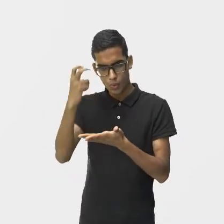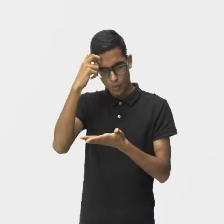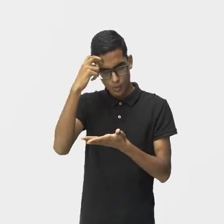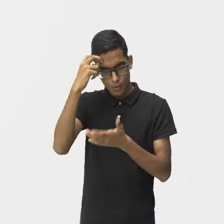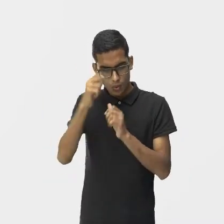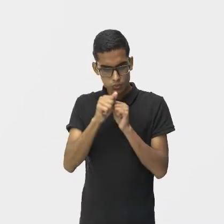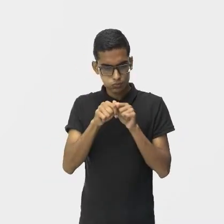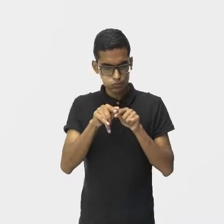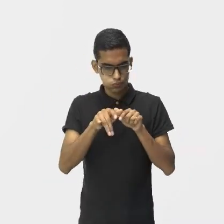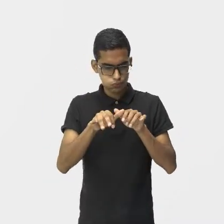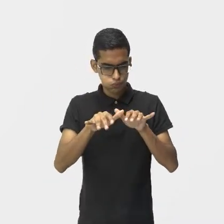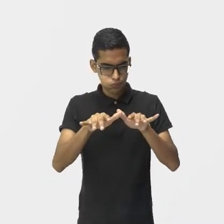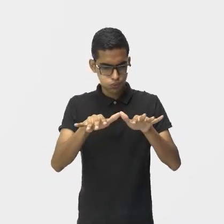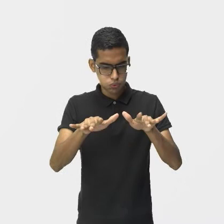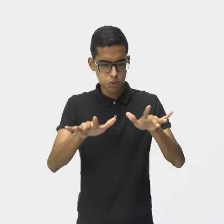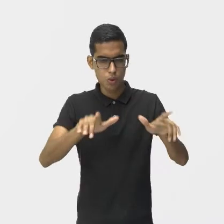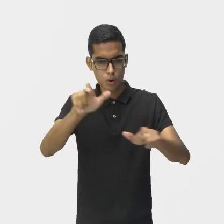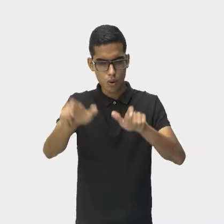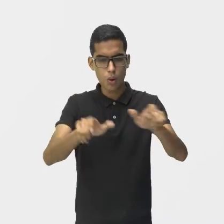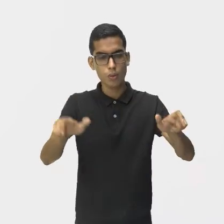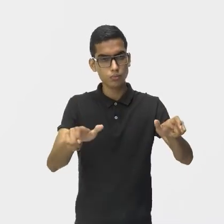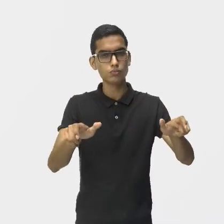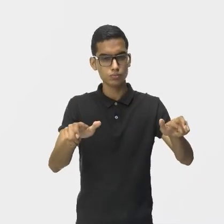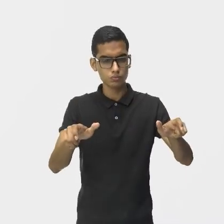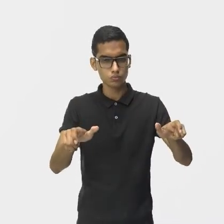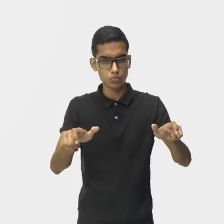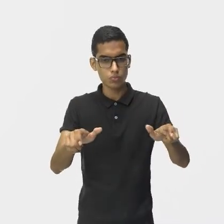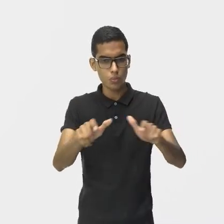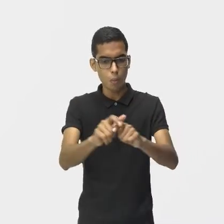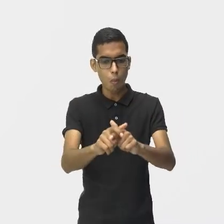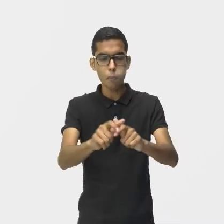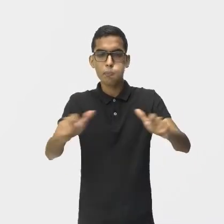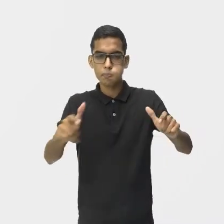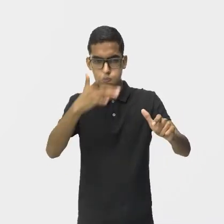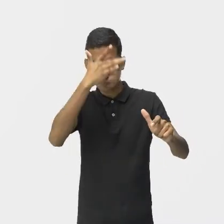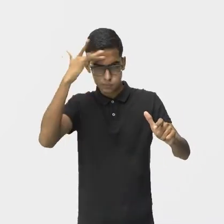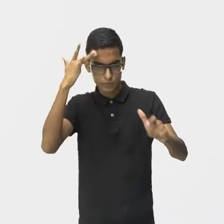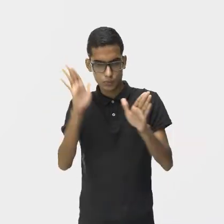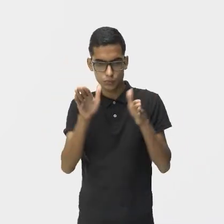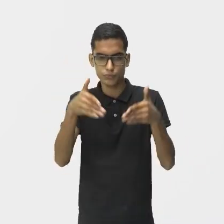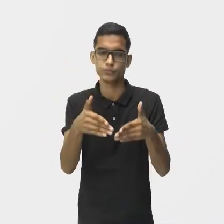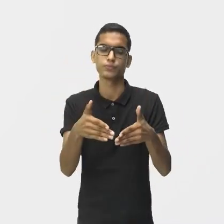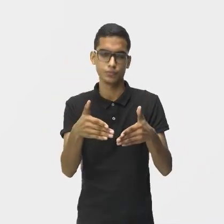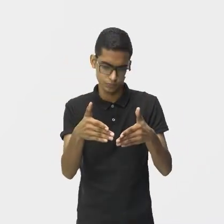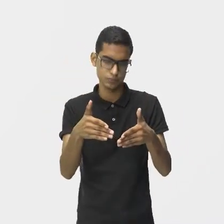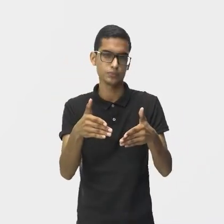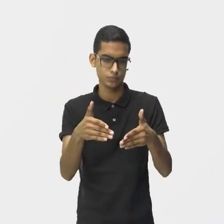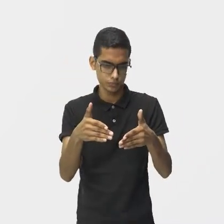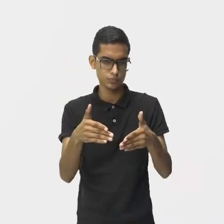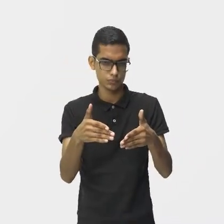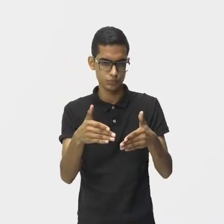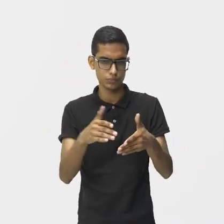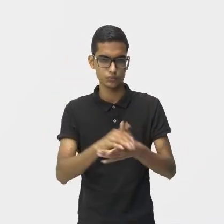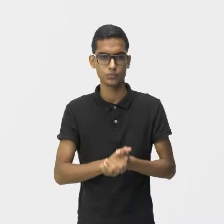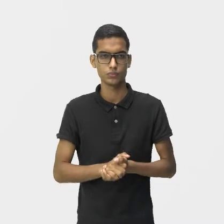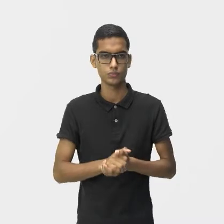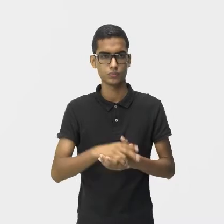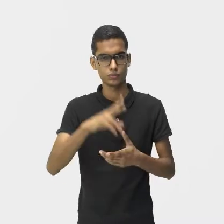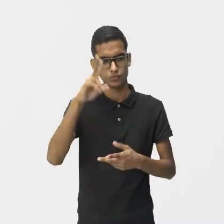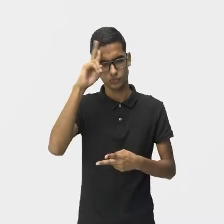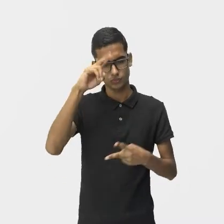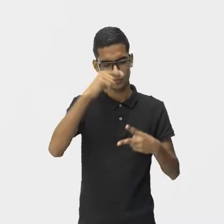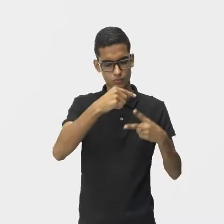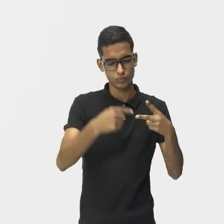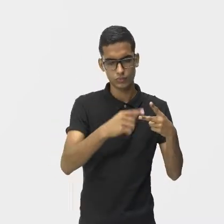pessoas. Esse é um ponto positivo, não somente o ponto negativo, como Adorno e Horkheimer